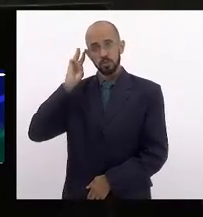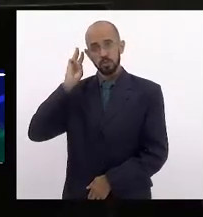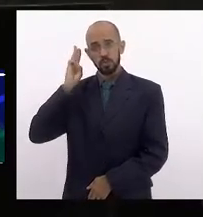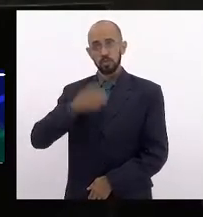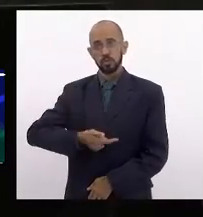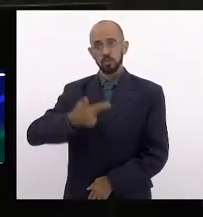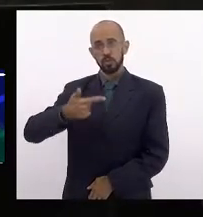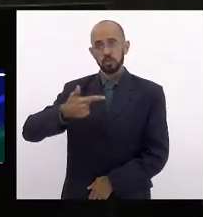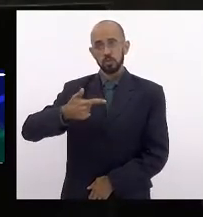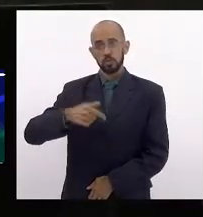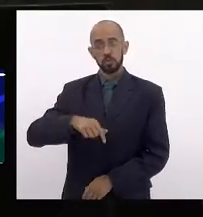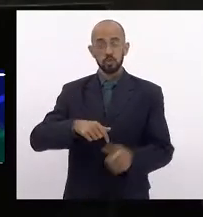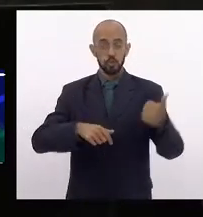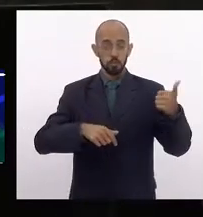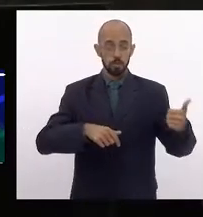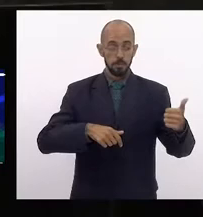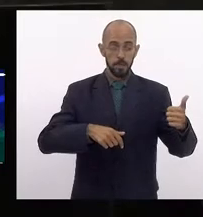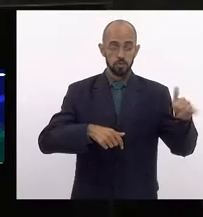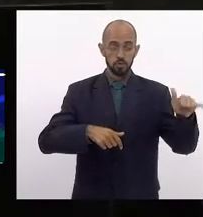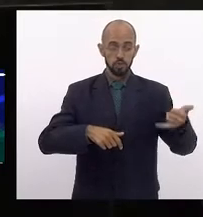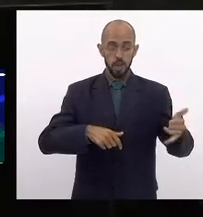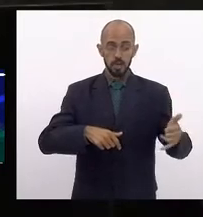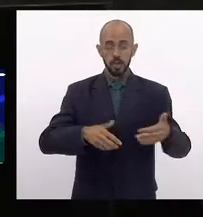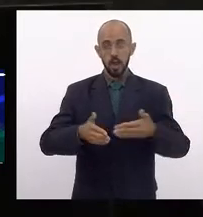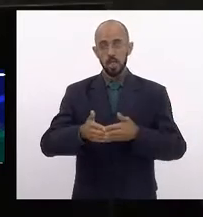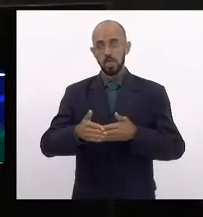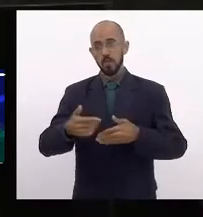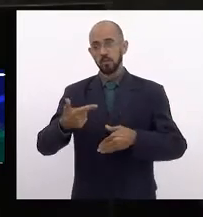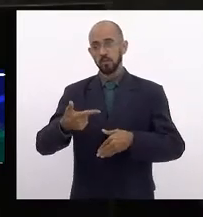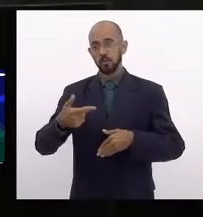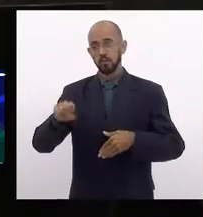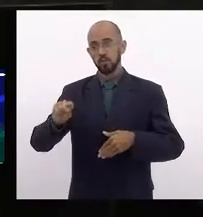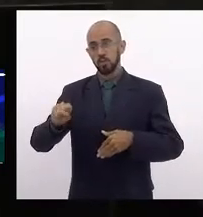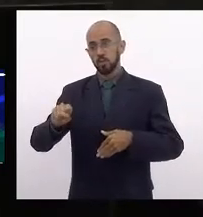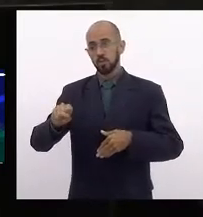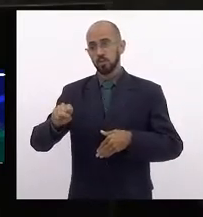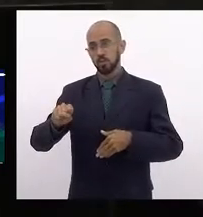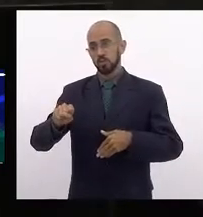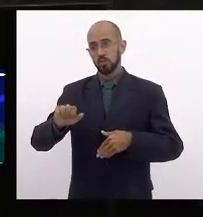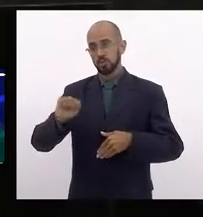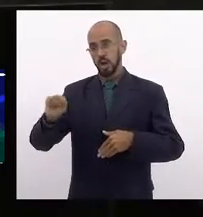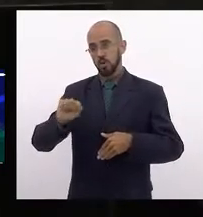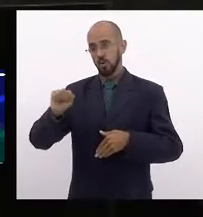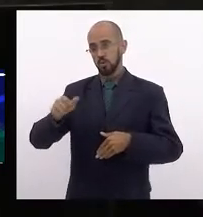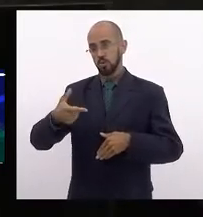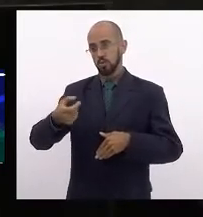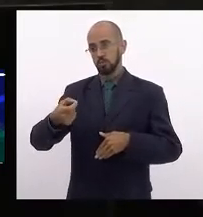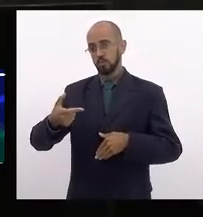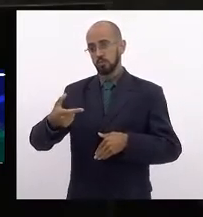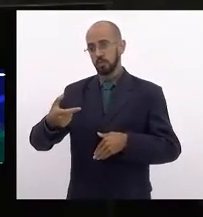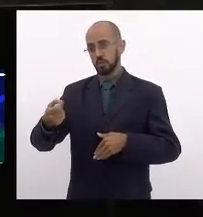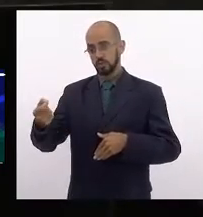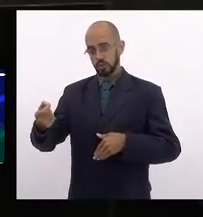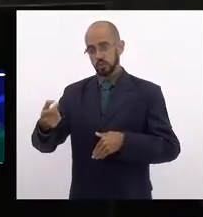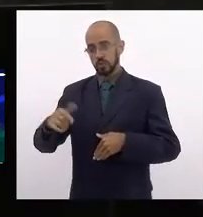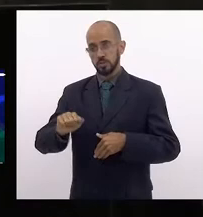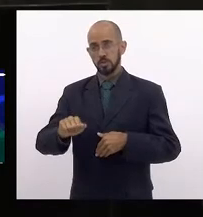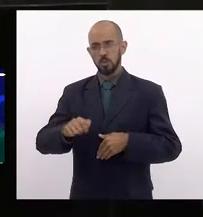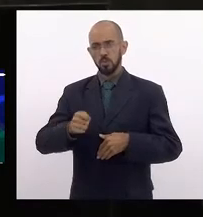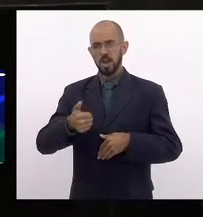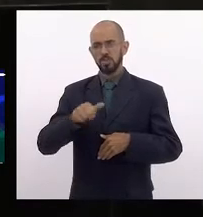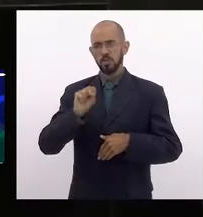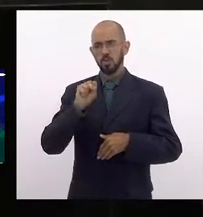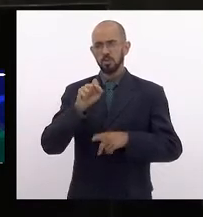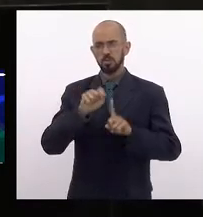som de um de 20 a 28 D8 D20 praticamente oito